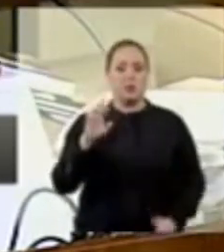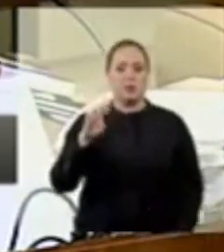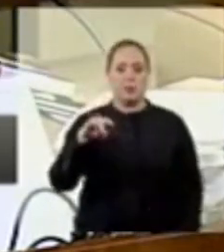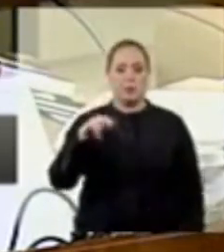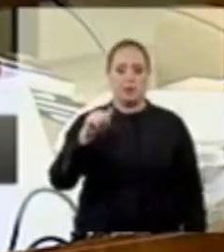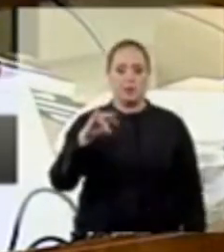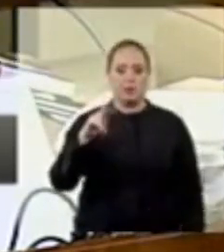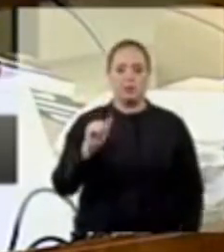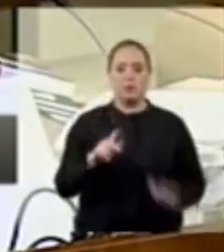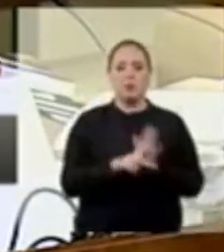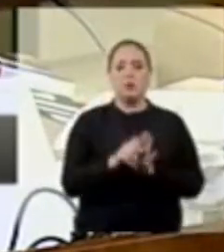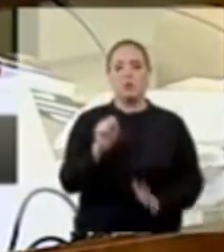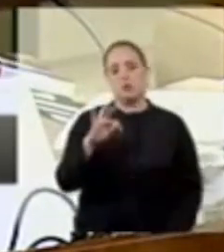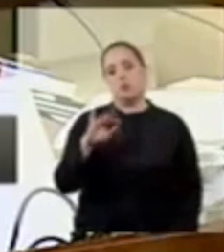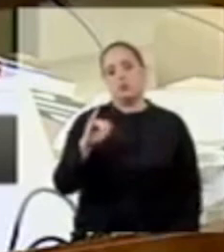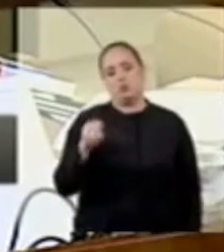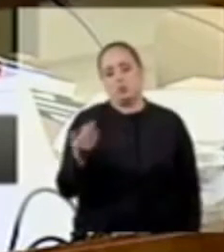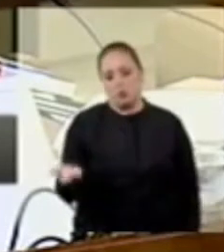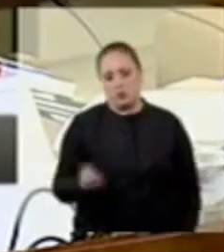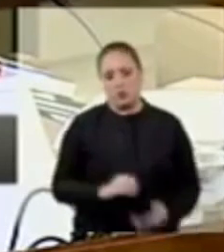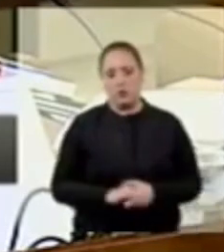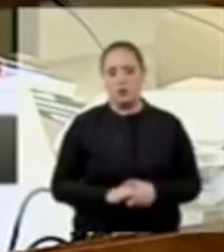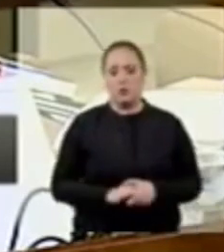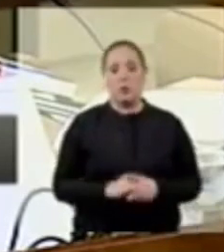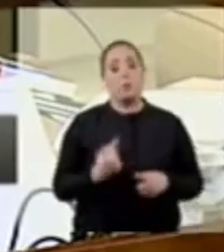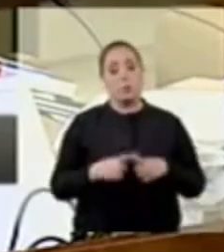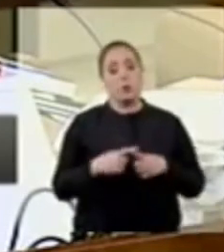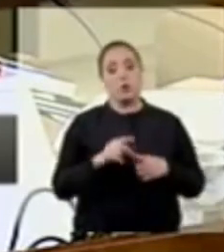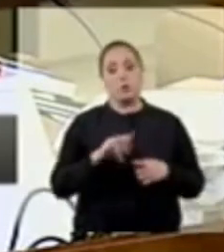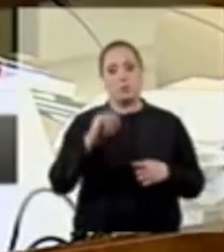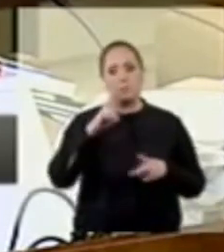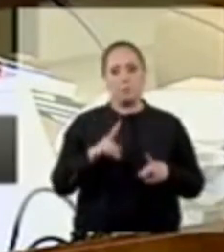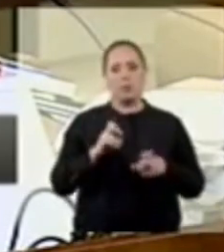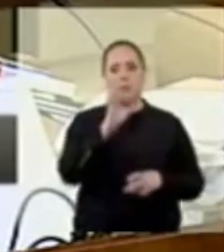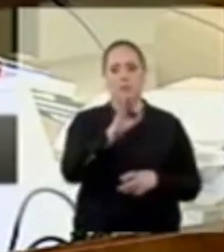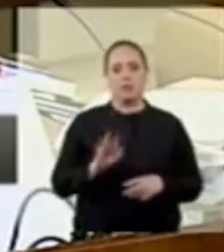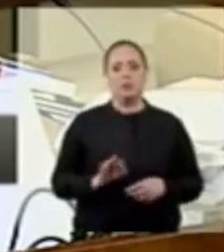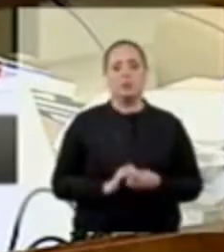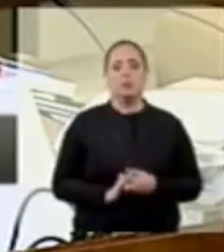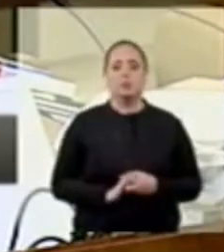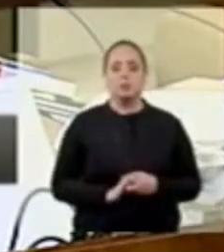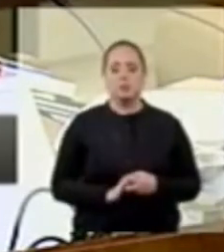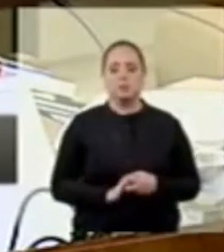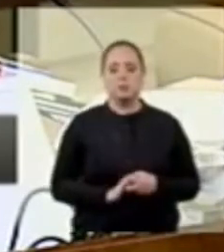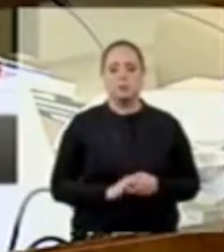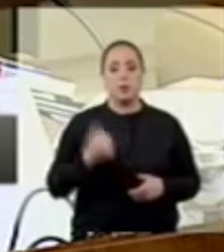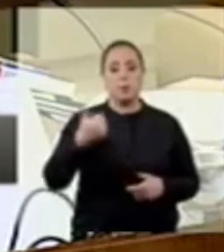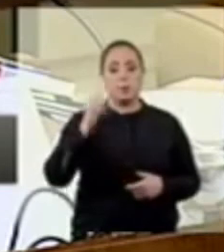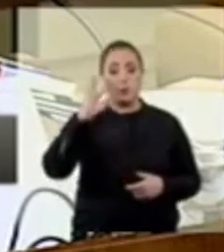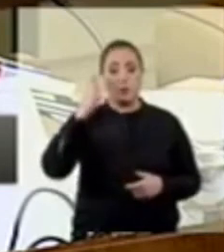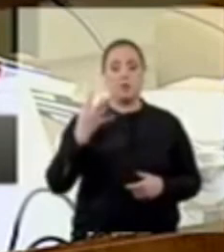do superior tribunal de justiça porque aí vejam as estatísticas a primeira decisão